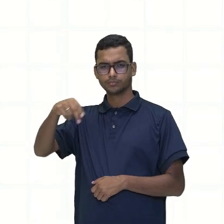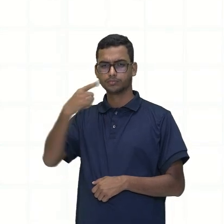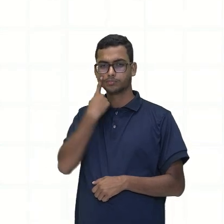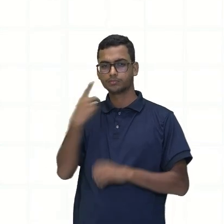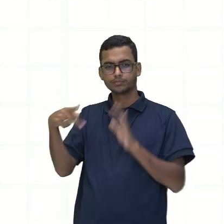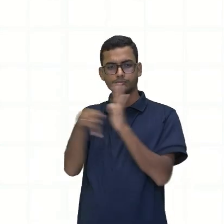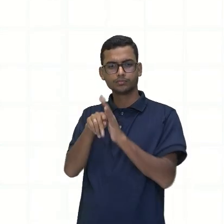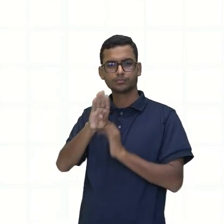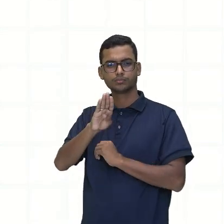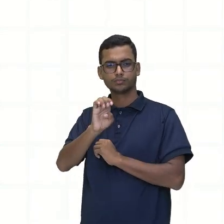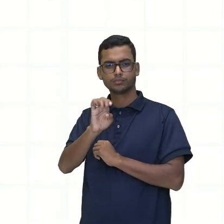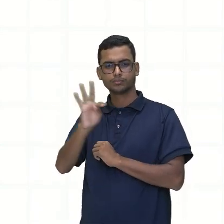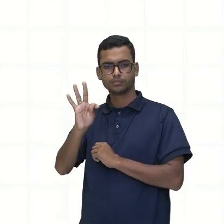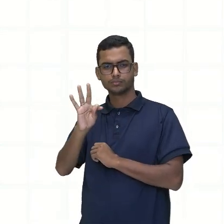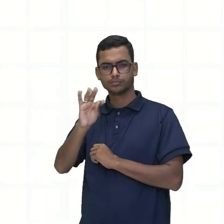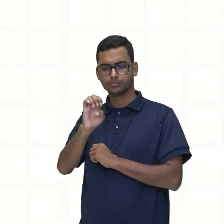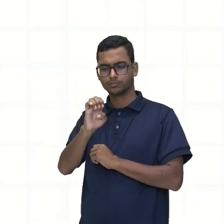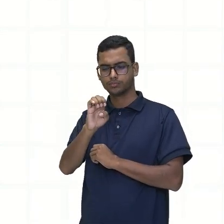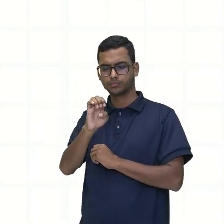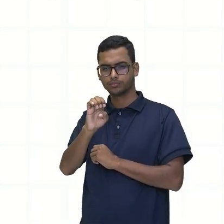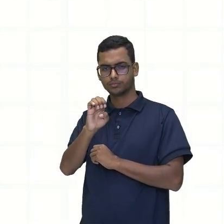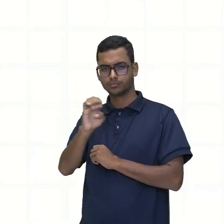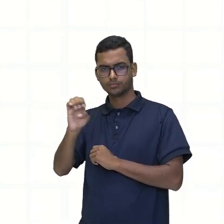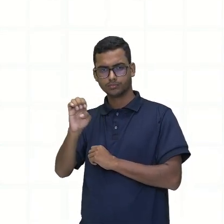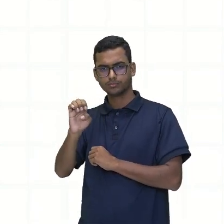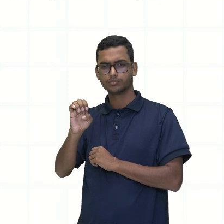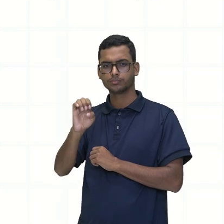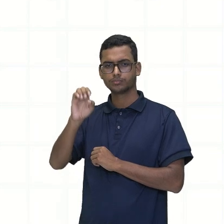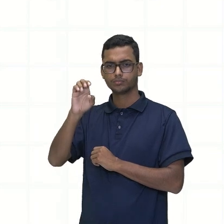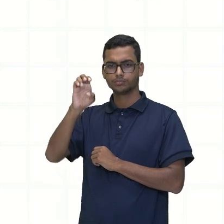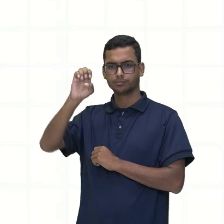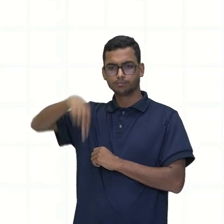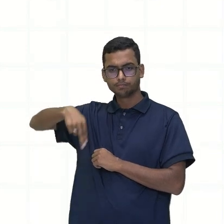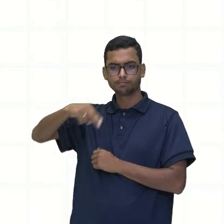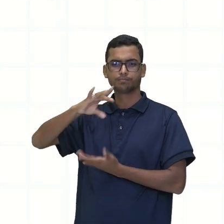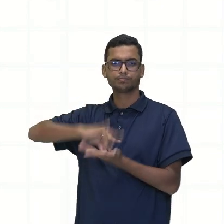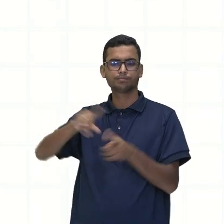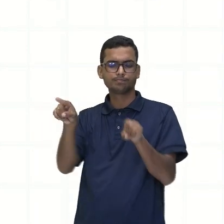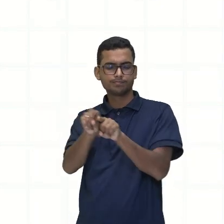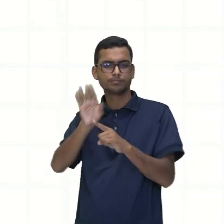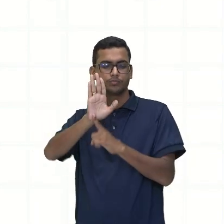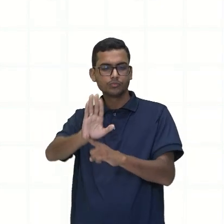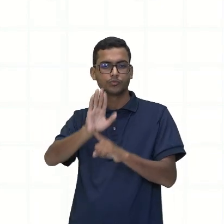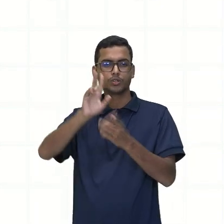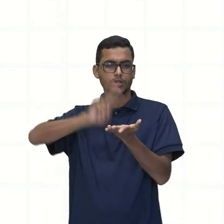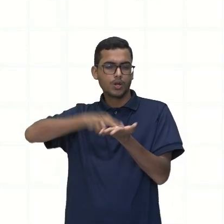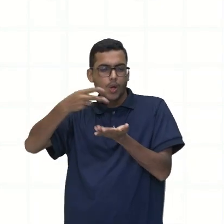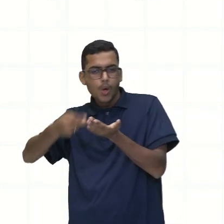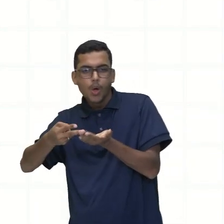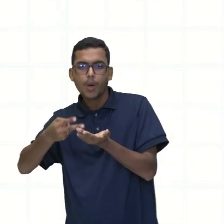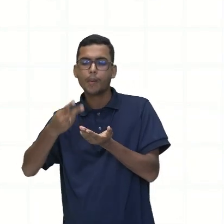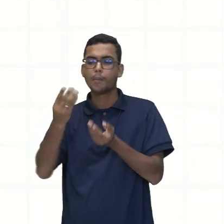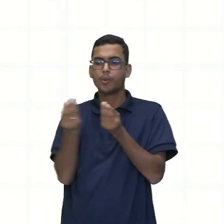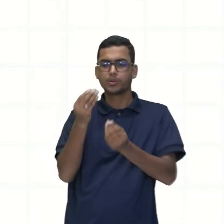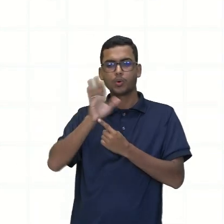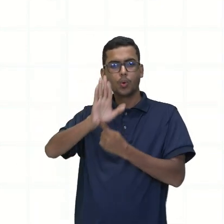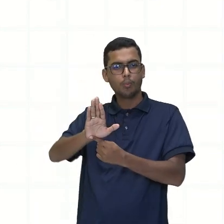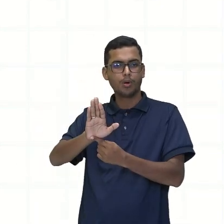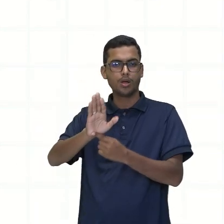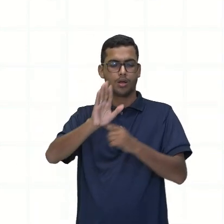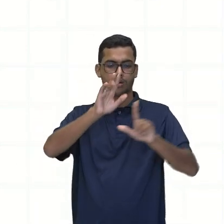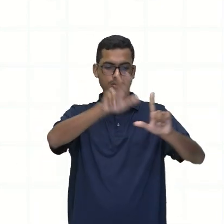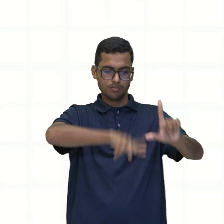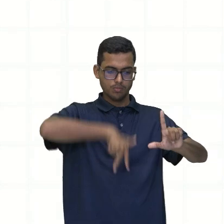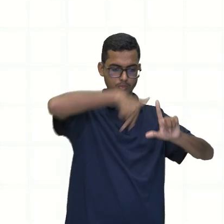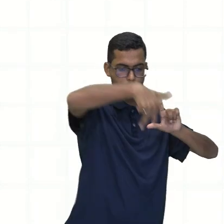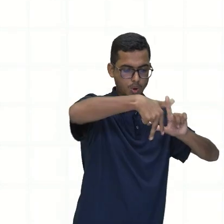internet. Então, ele vai apresentar para você essa diferença do metaverso e da internet, certo? Então, ele vai